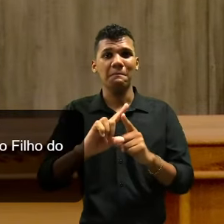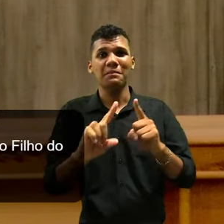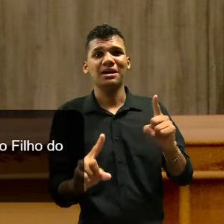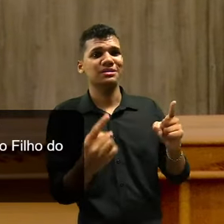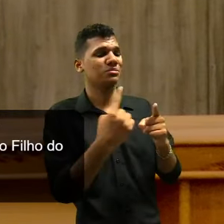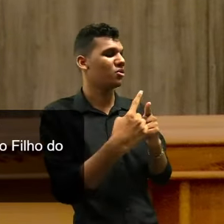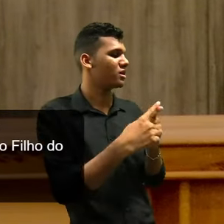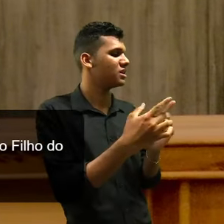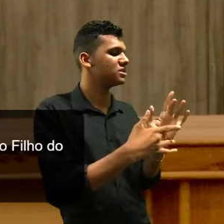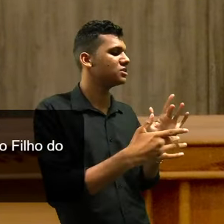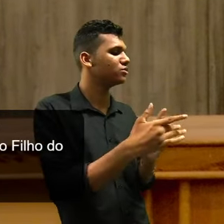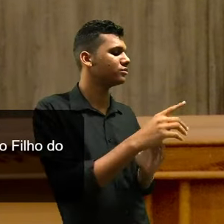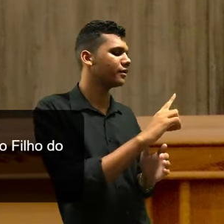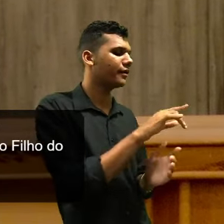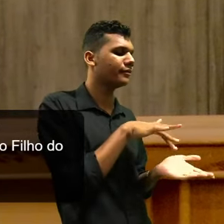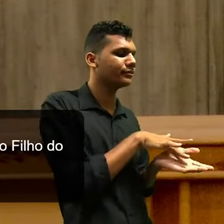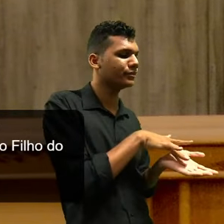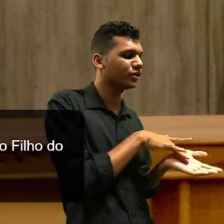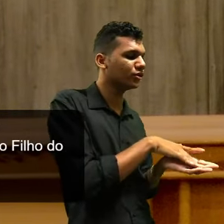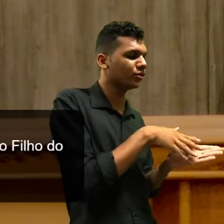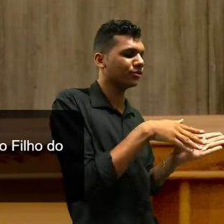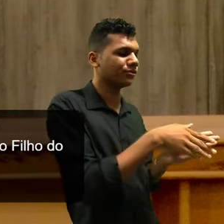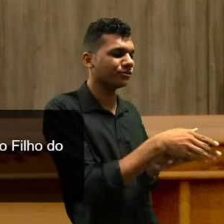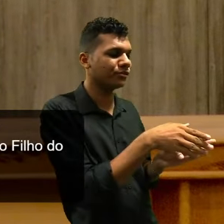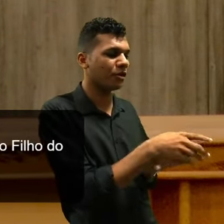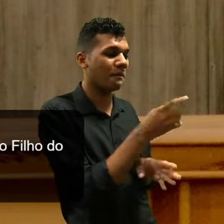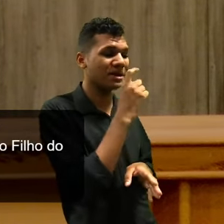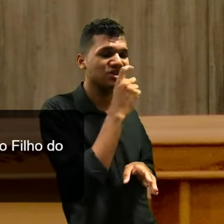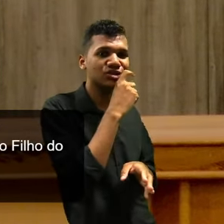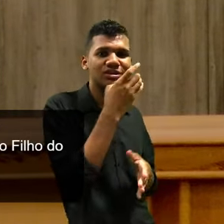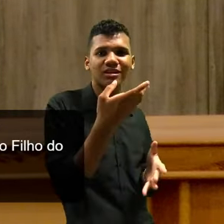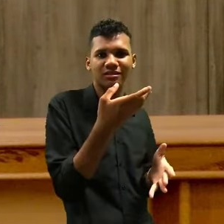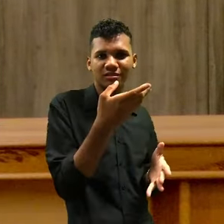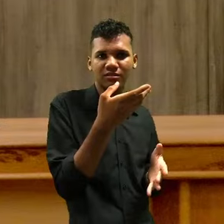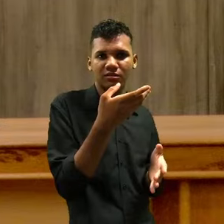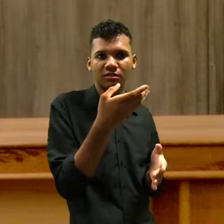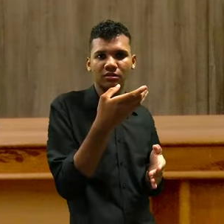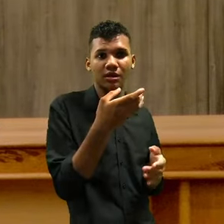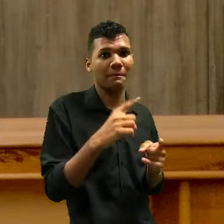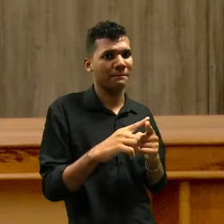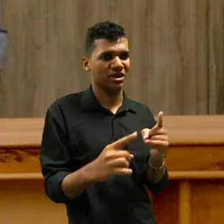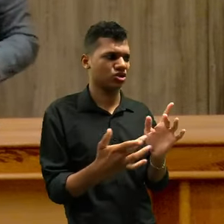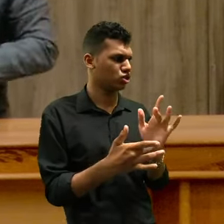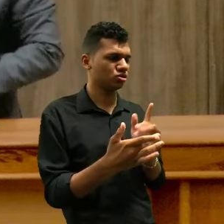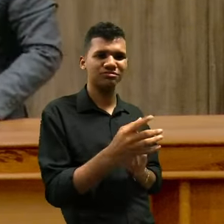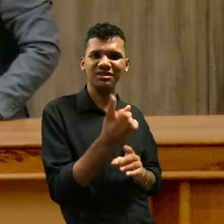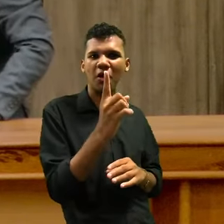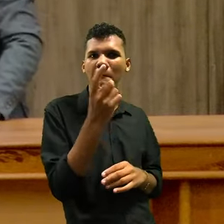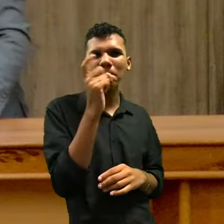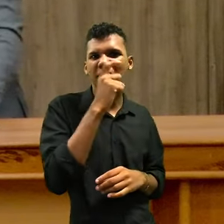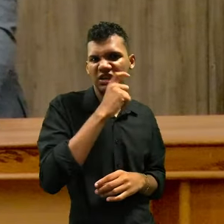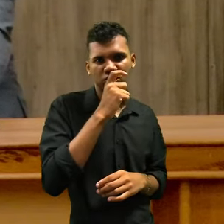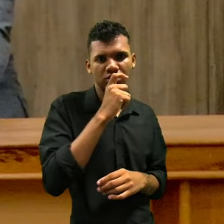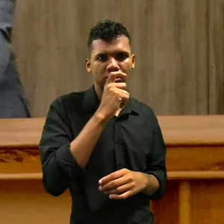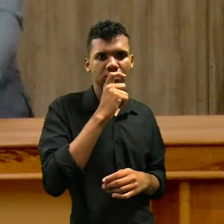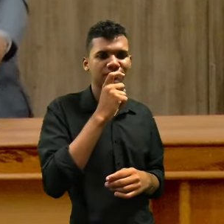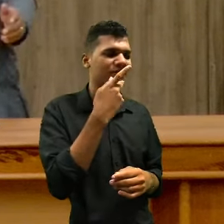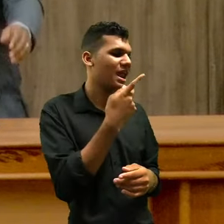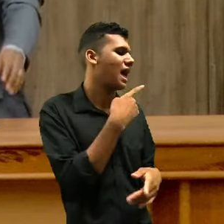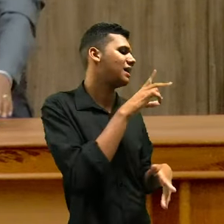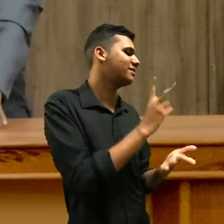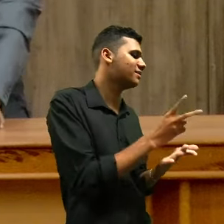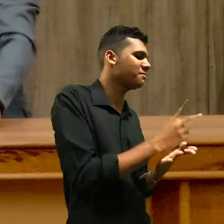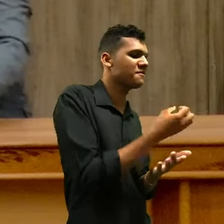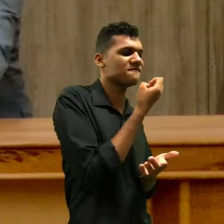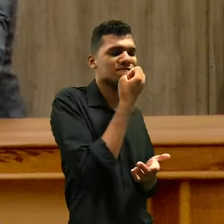enganou esse Escriba Jesus não tem mordomia para você aí o